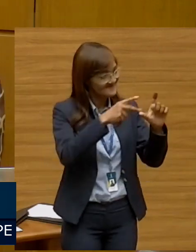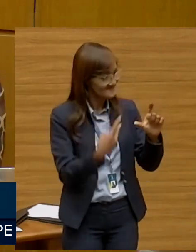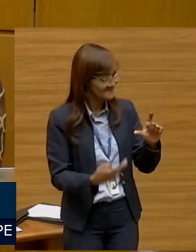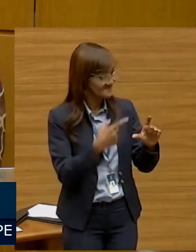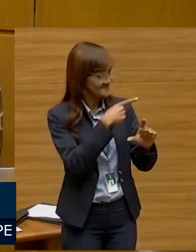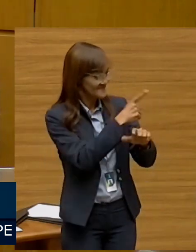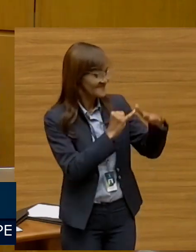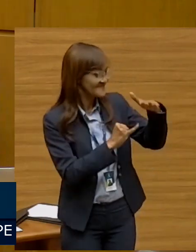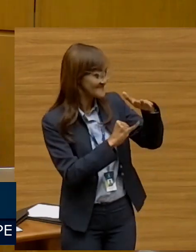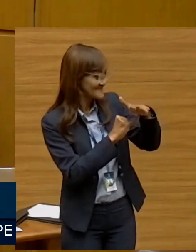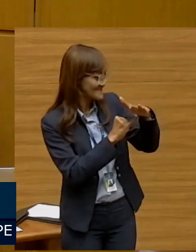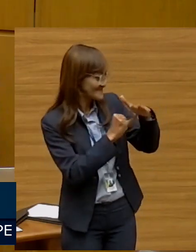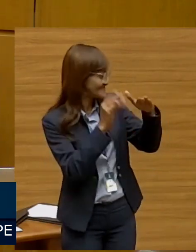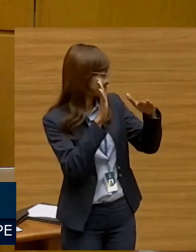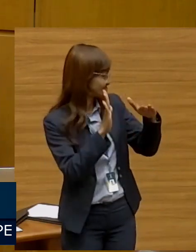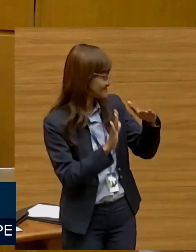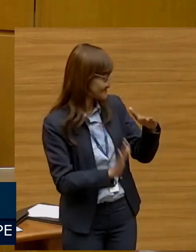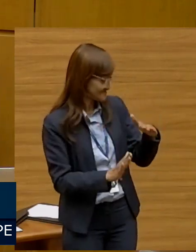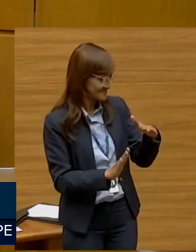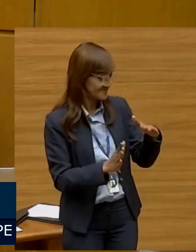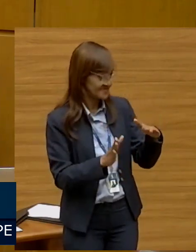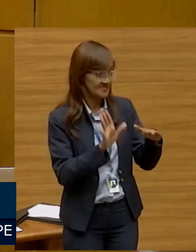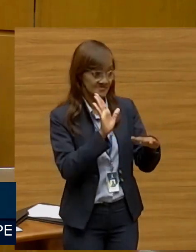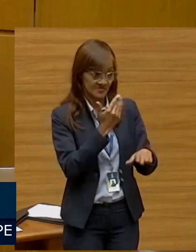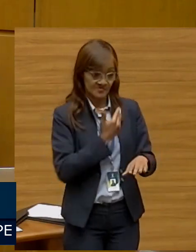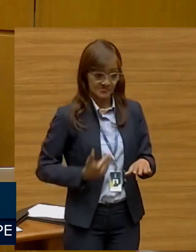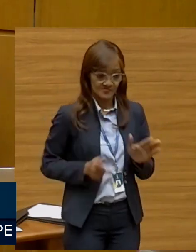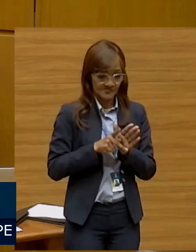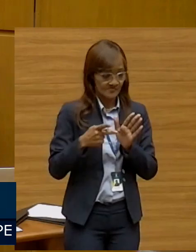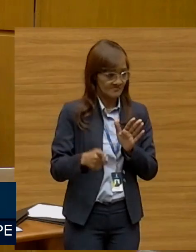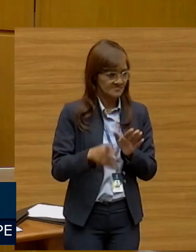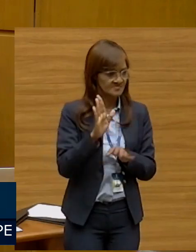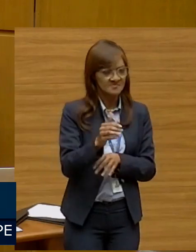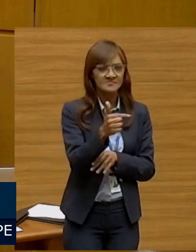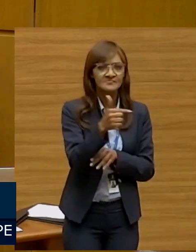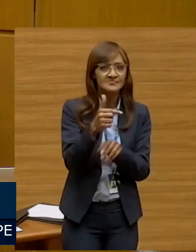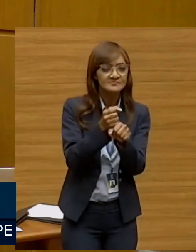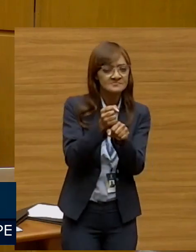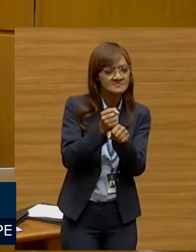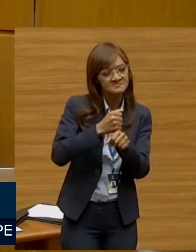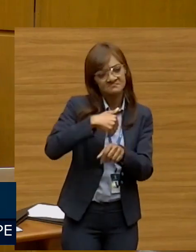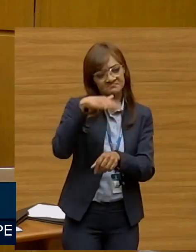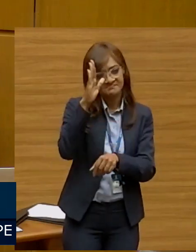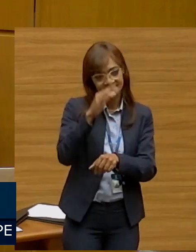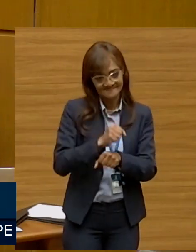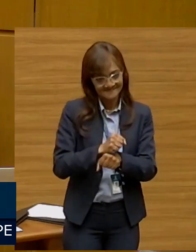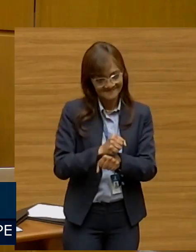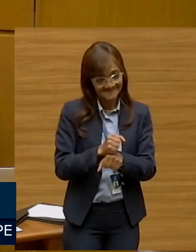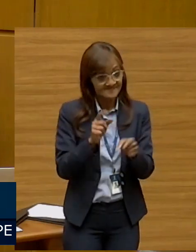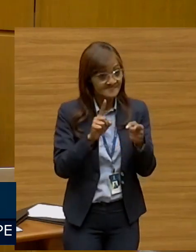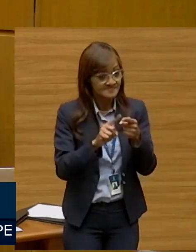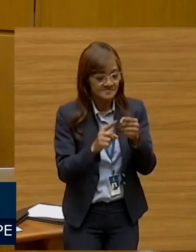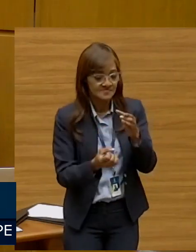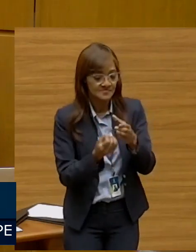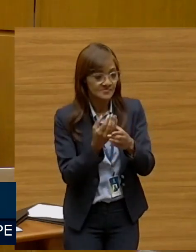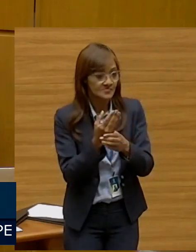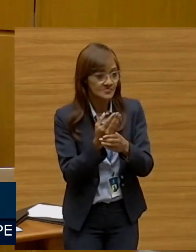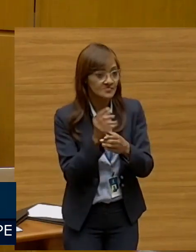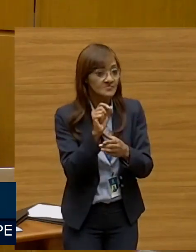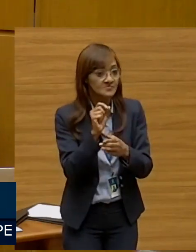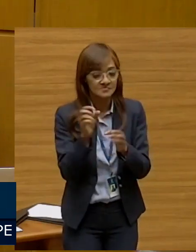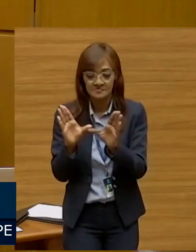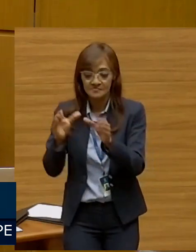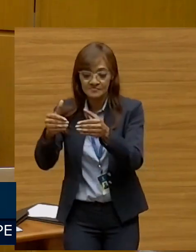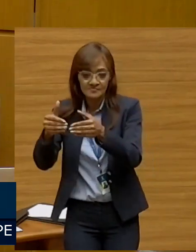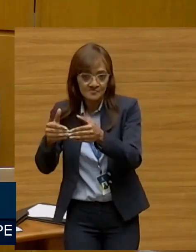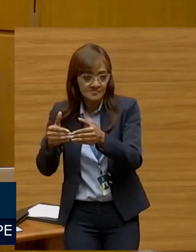uma instituição, né, sem fins lucrativos, que existe há mais de 22 anos. Foi fundado por um grupo de